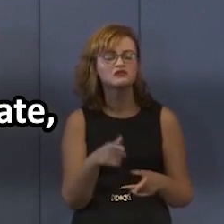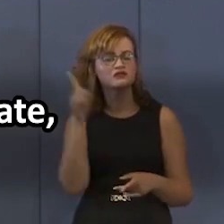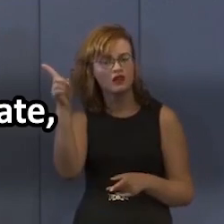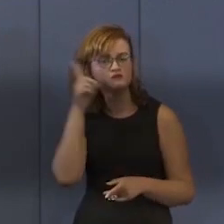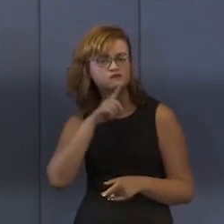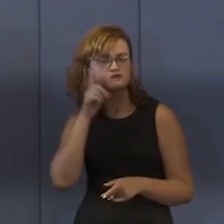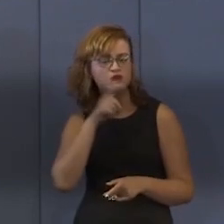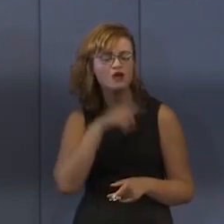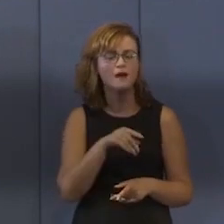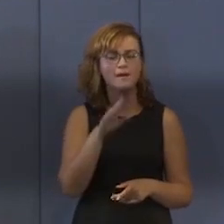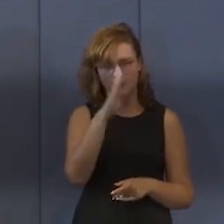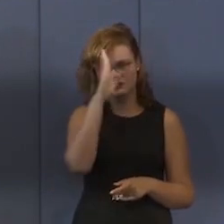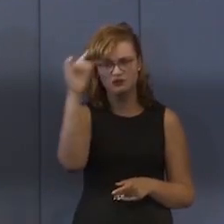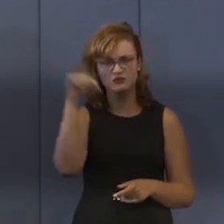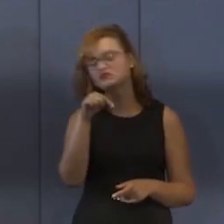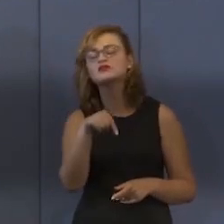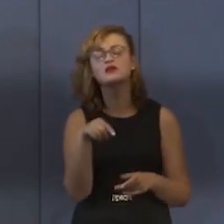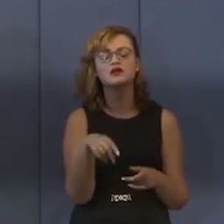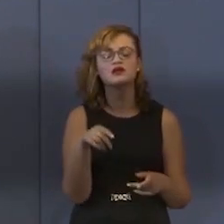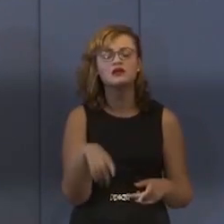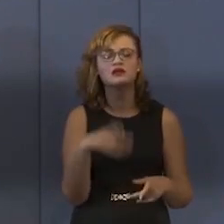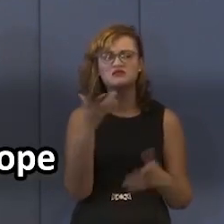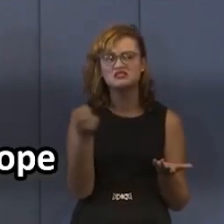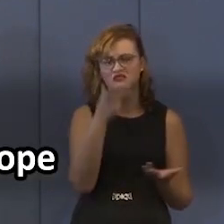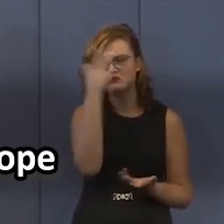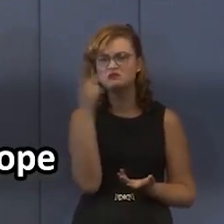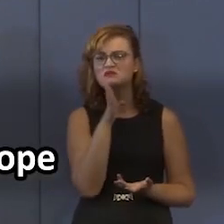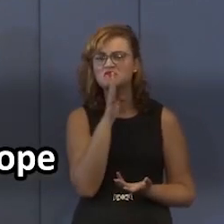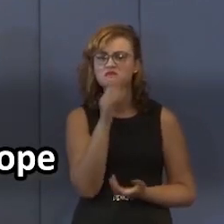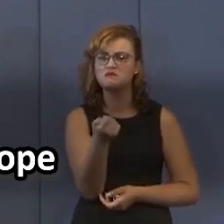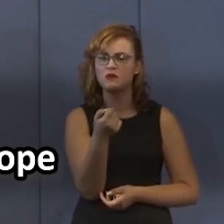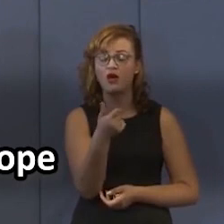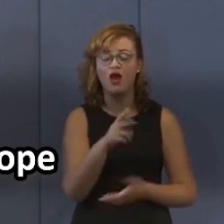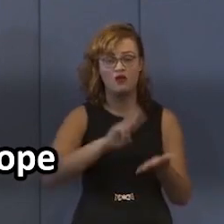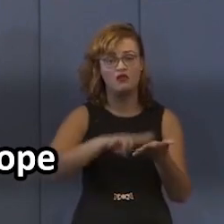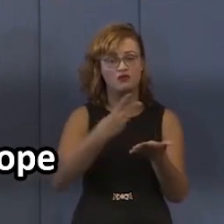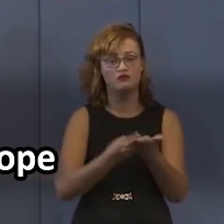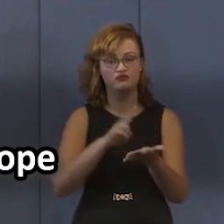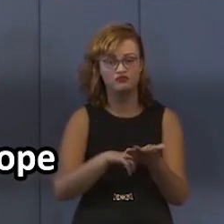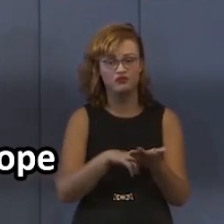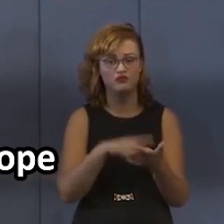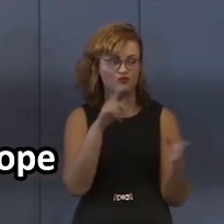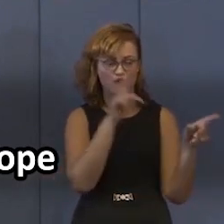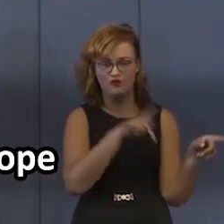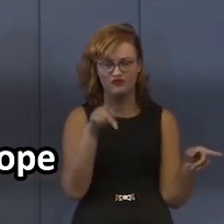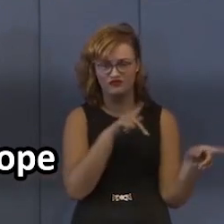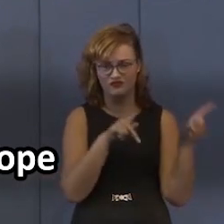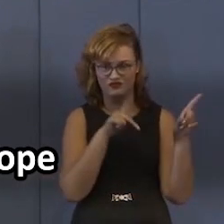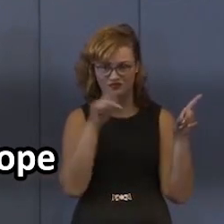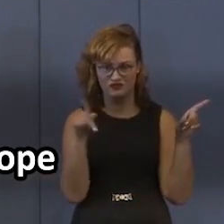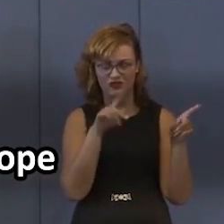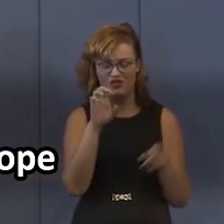Estados Unidos, sobretudo. Mas aqui ele ainda é relativamente desconhecido. Agora, com a tradução que o professor Evandro Pontes